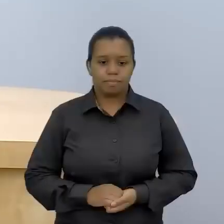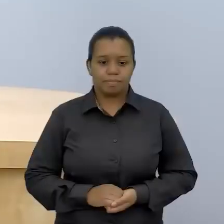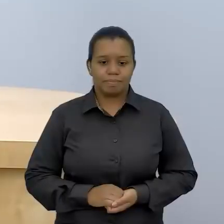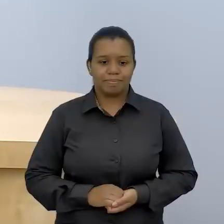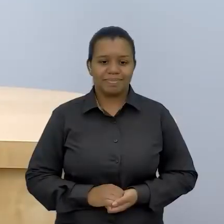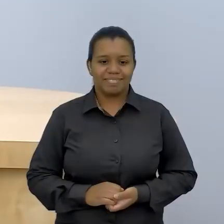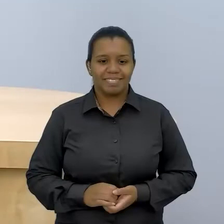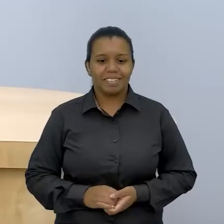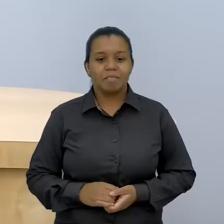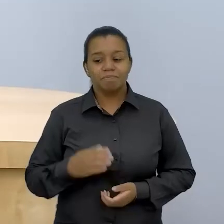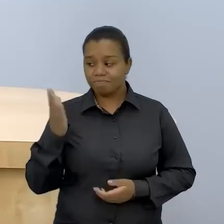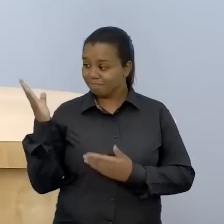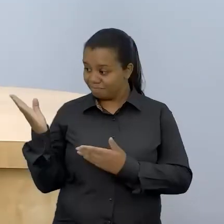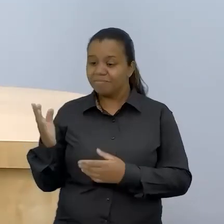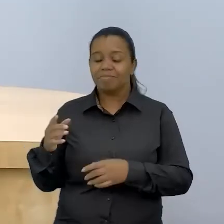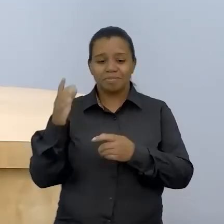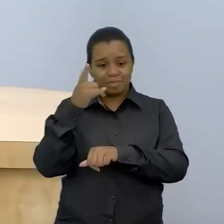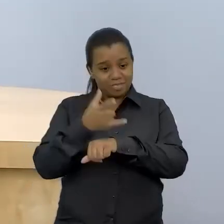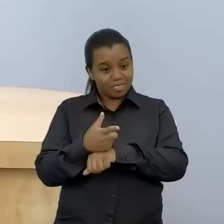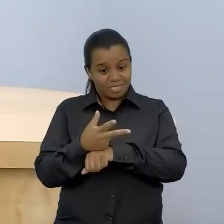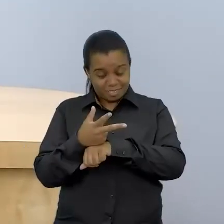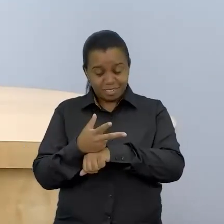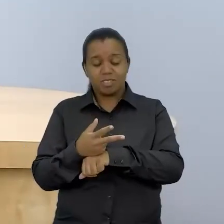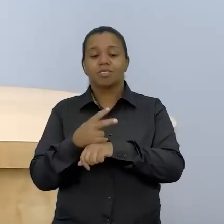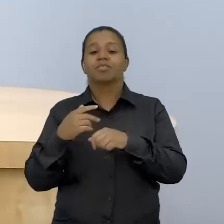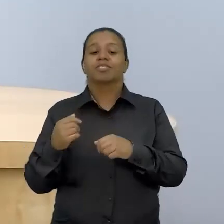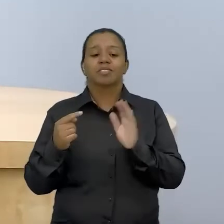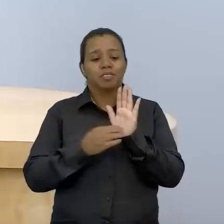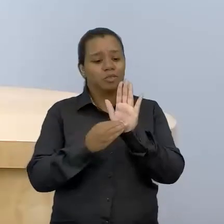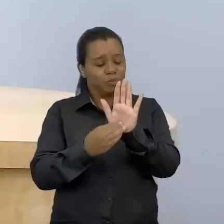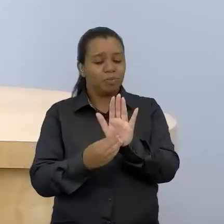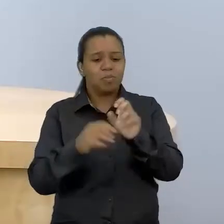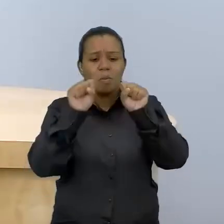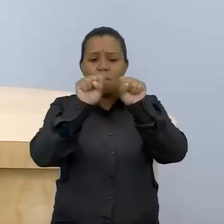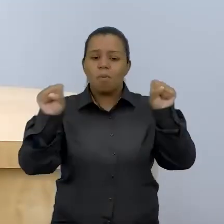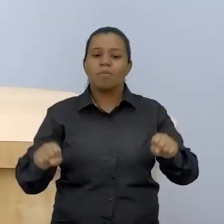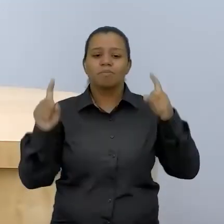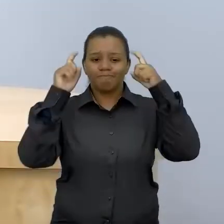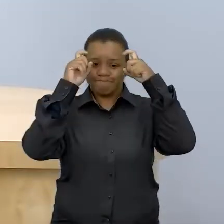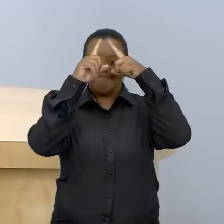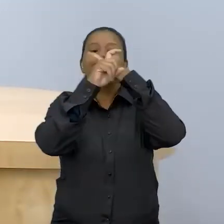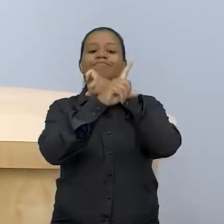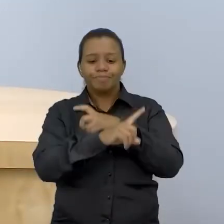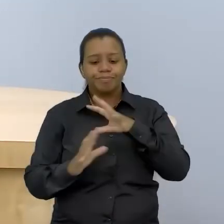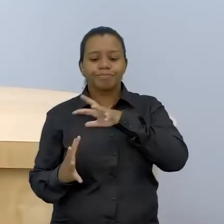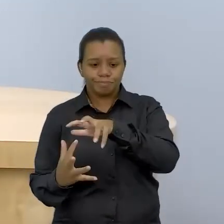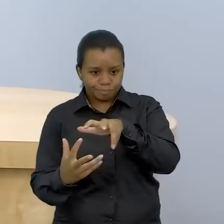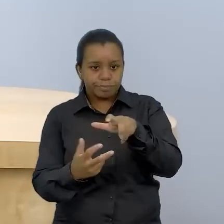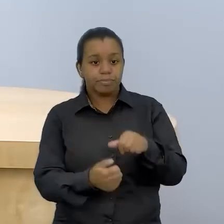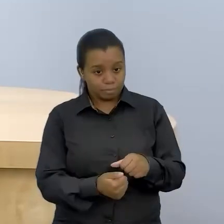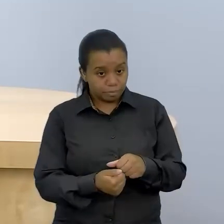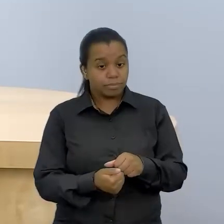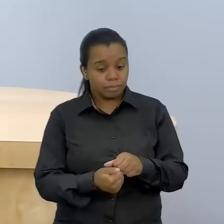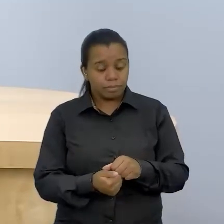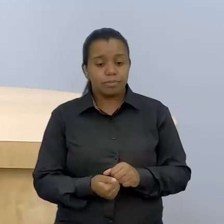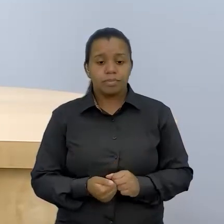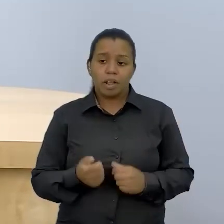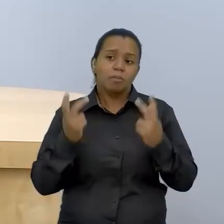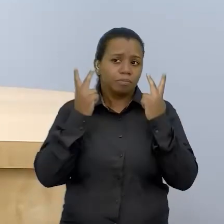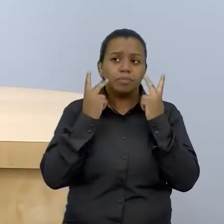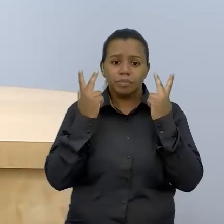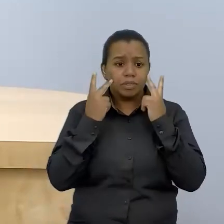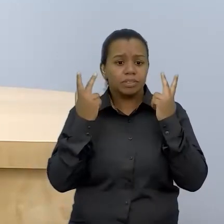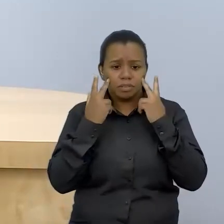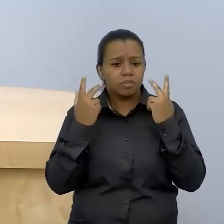Então tá aí, ó, mais um vídeo aí mostrando, né, como o sistema complexo do planeta, né, que é um processo natural, né,